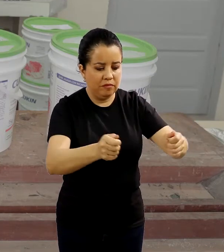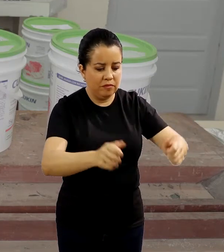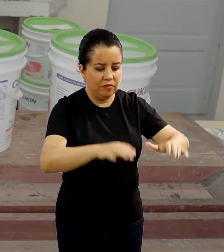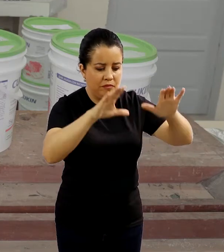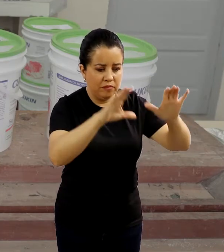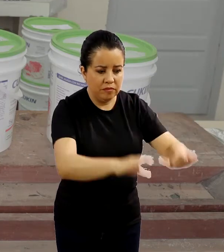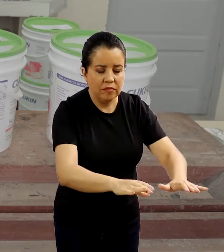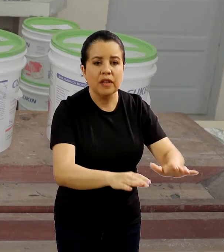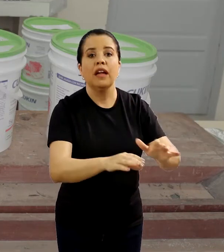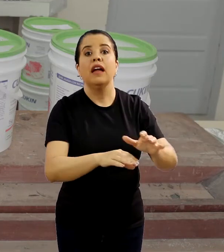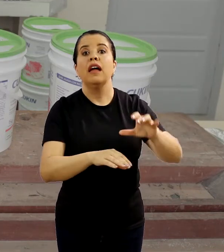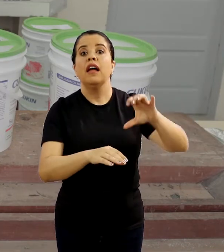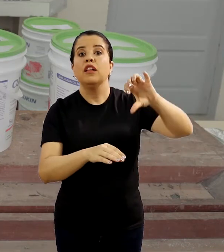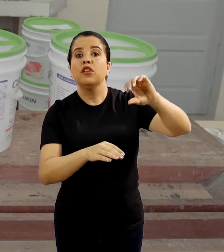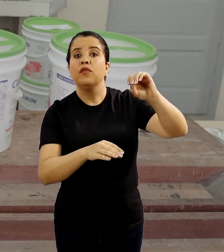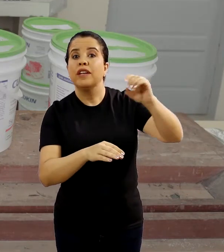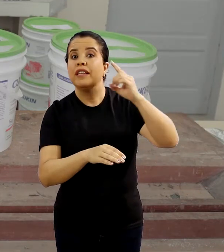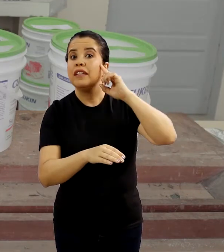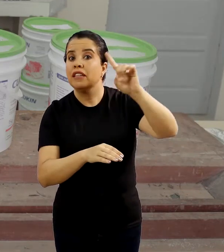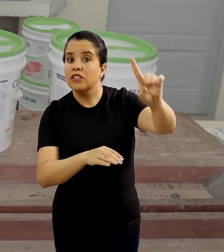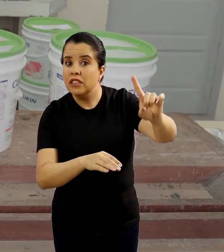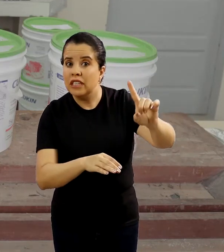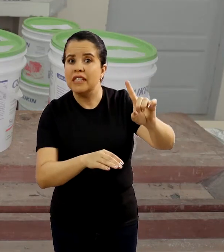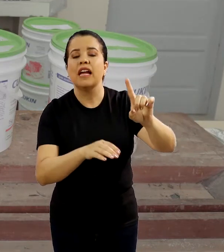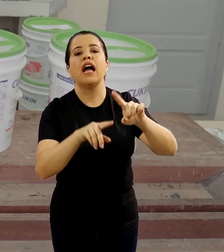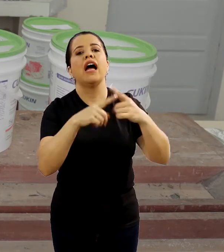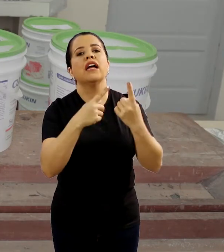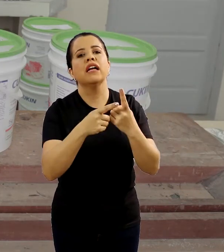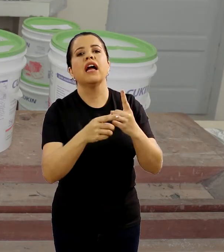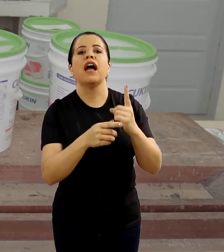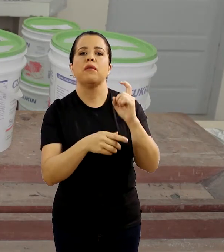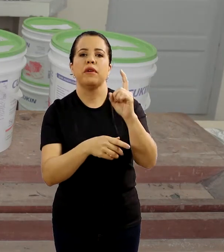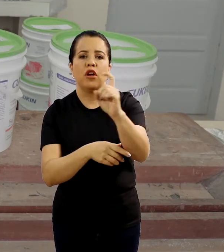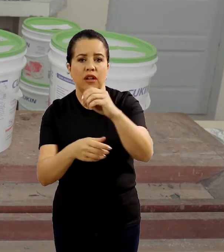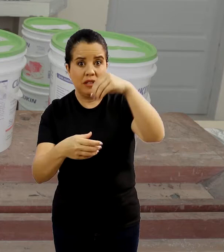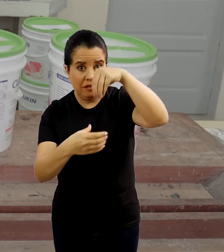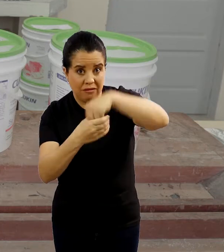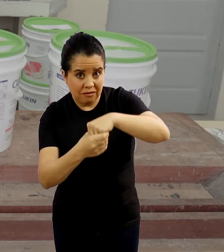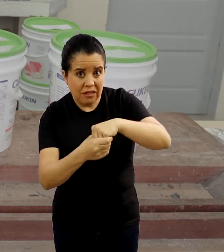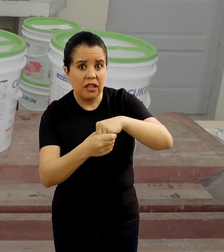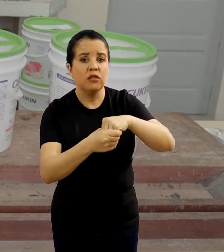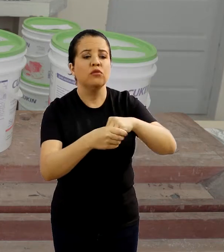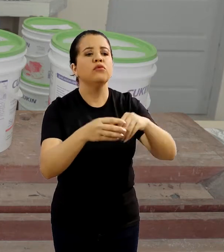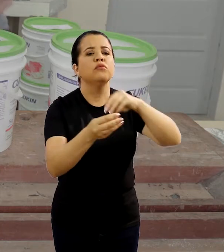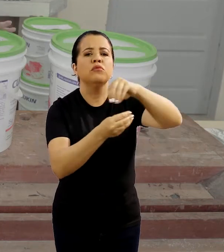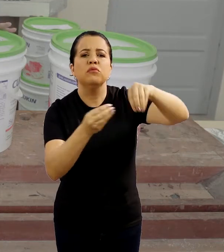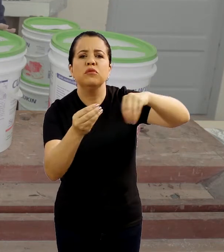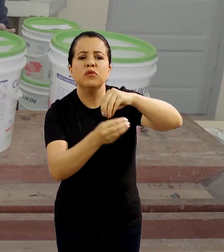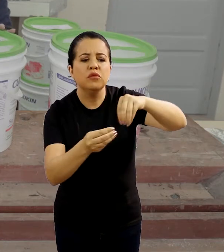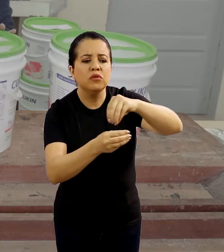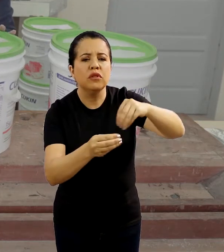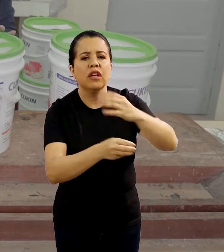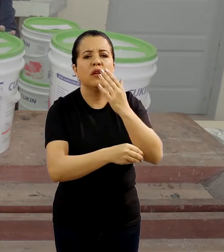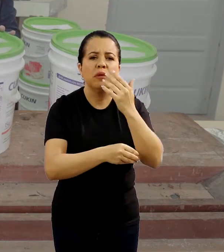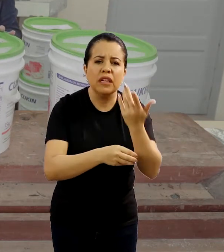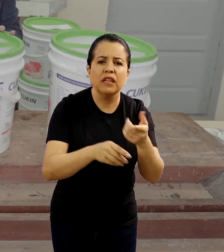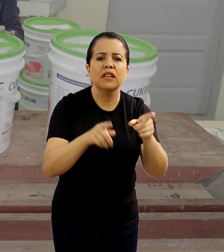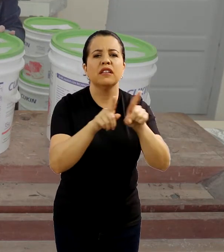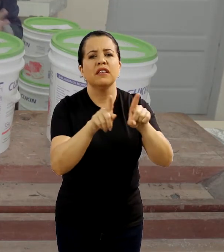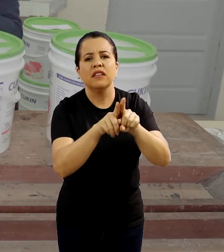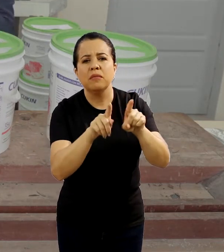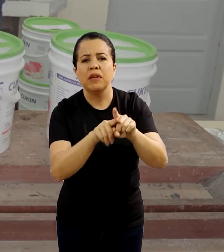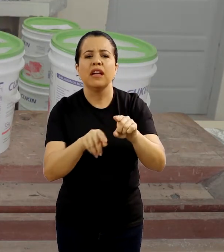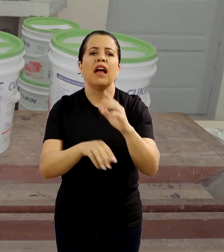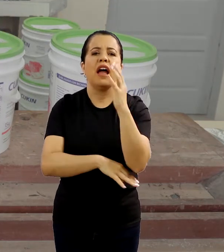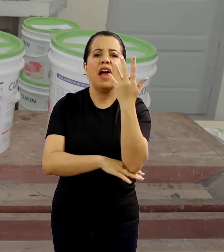decomporem esse alimento, né, se alimentarem e gerarem o humus. E quando ele estiver pronto, a gente vai iniciar um novo sistema nesse segundo